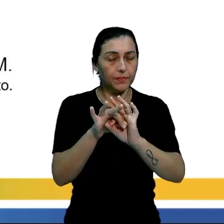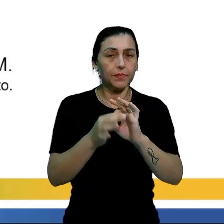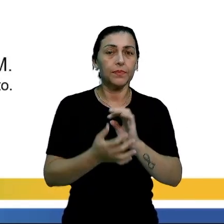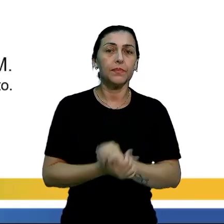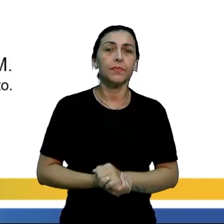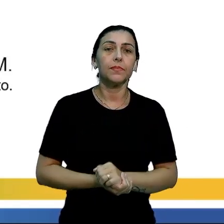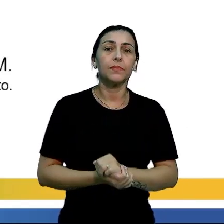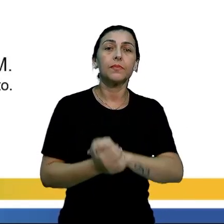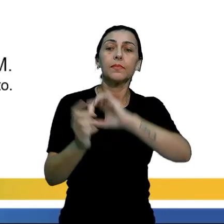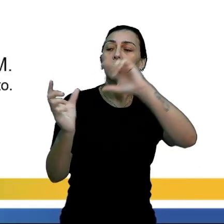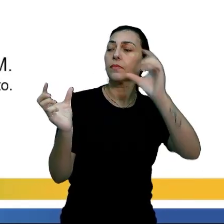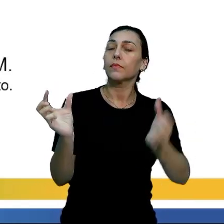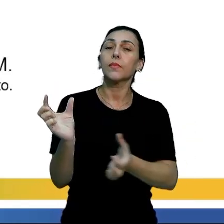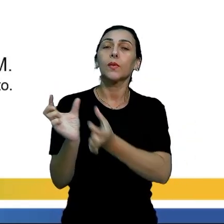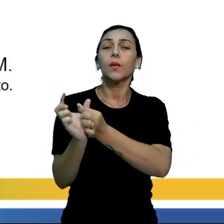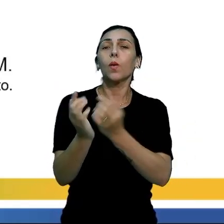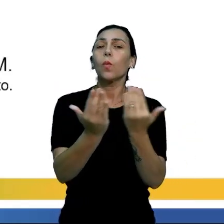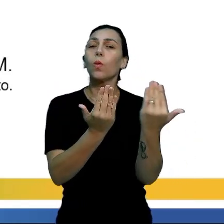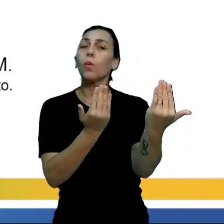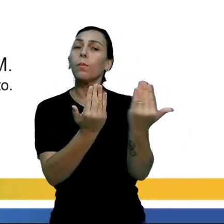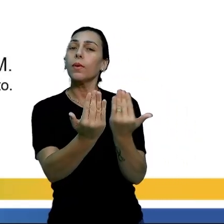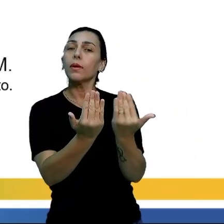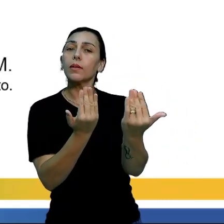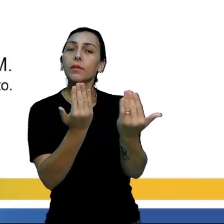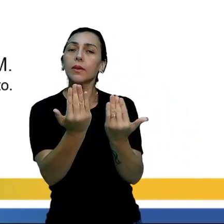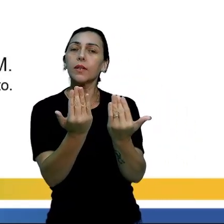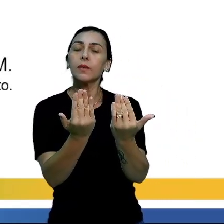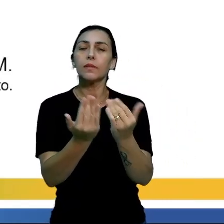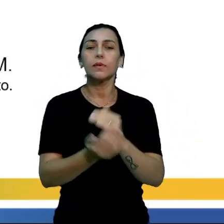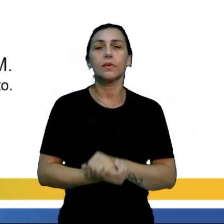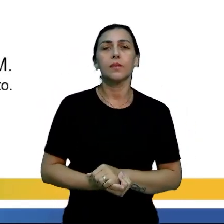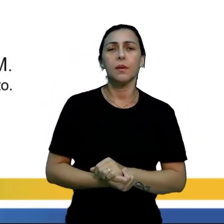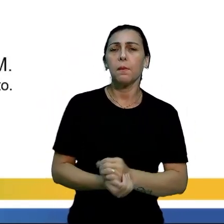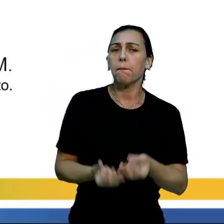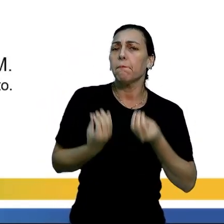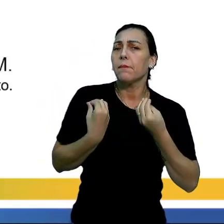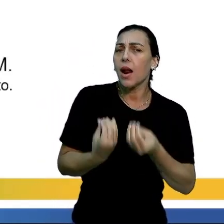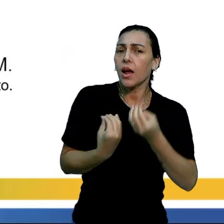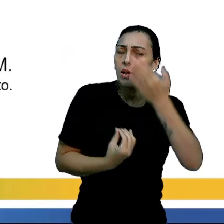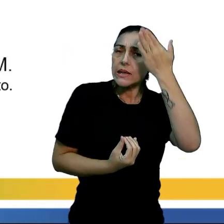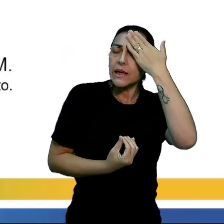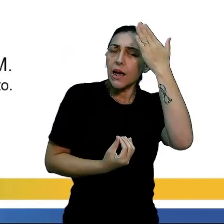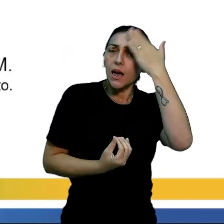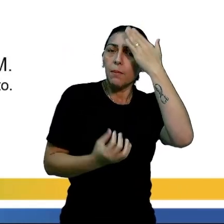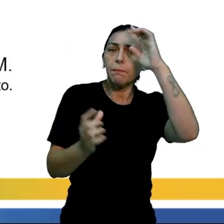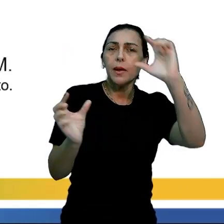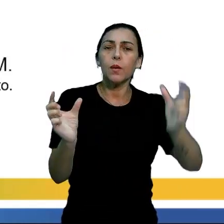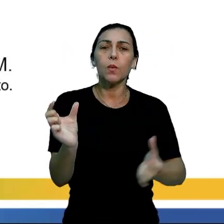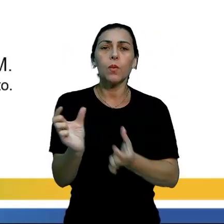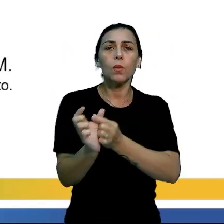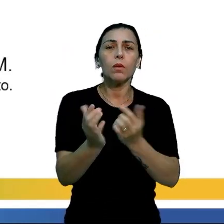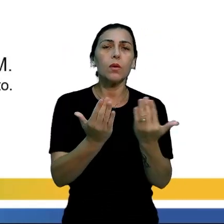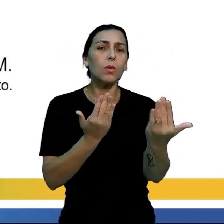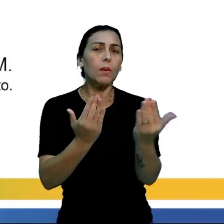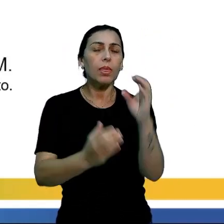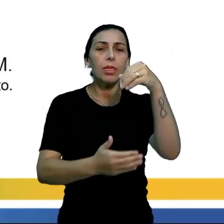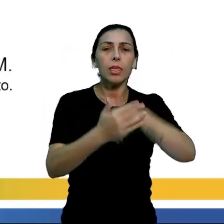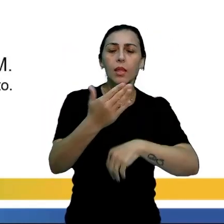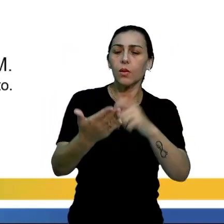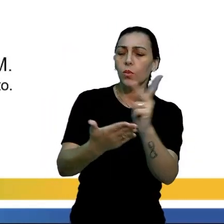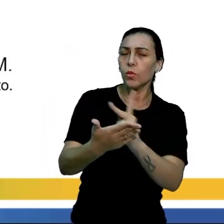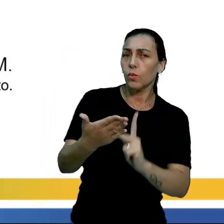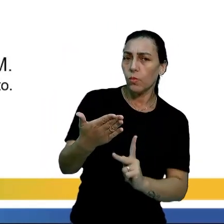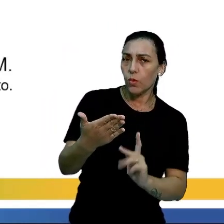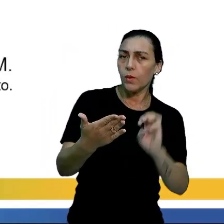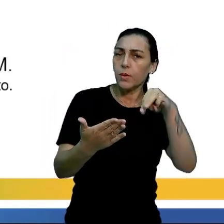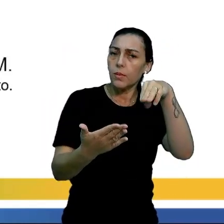uma conjunção comparativa. Ah, professor, mas para que eu preciso saber conjunção comparativa dentro do poema de